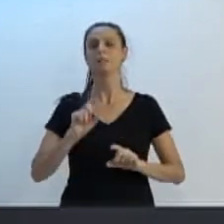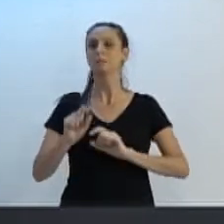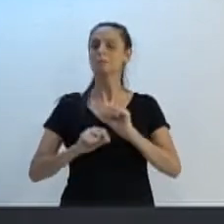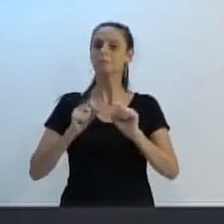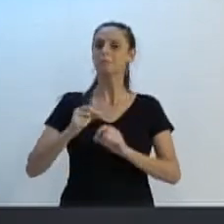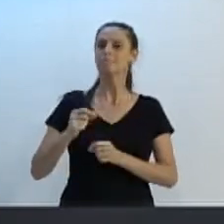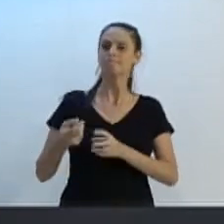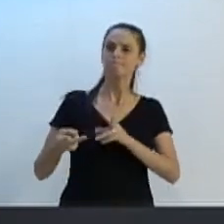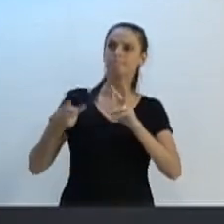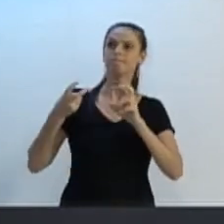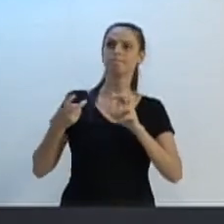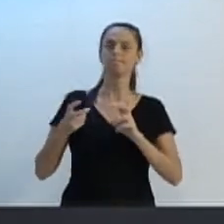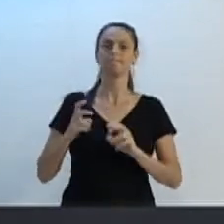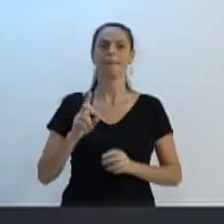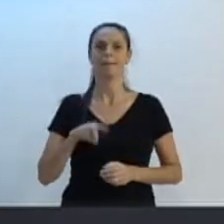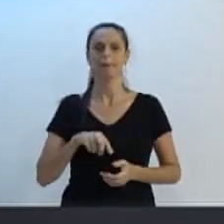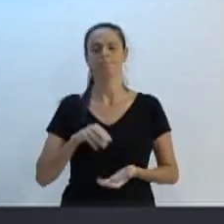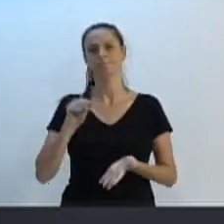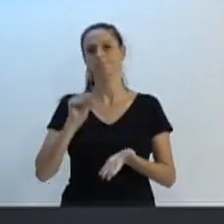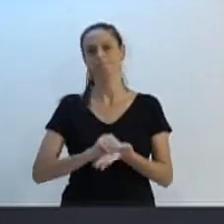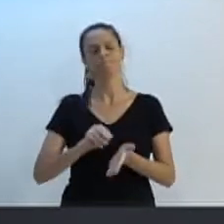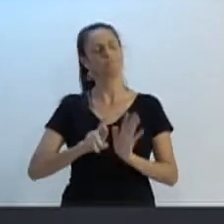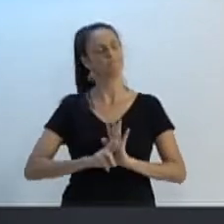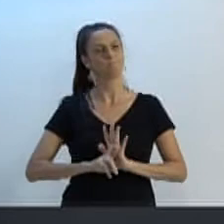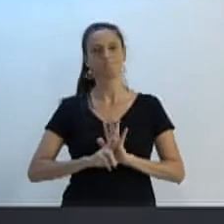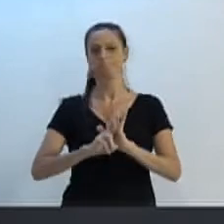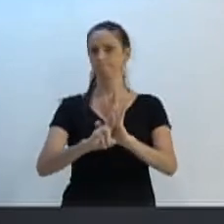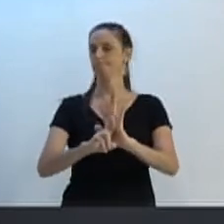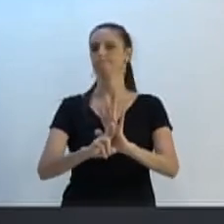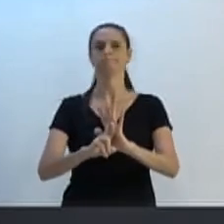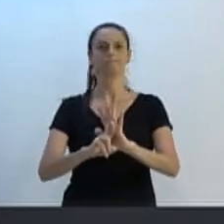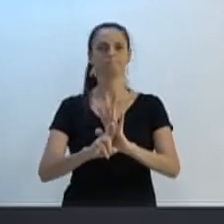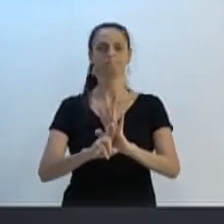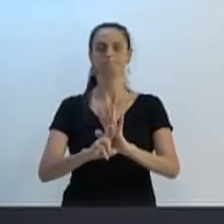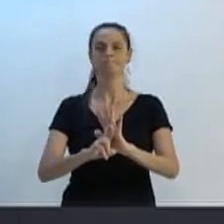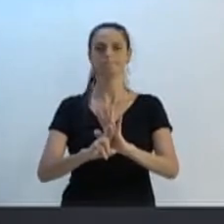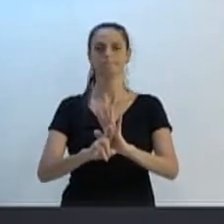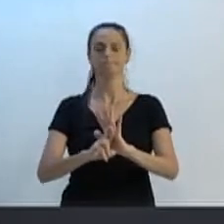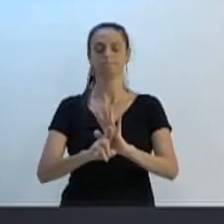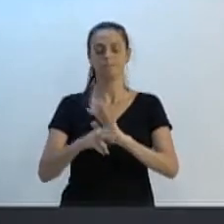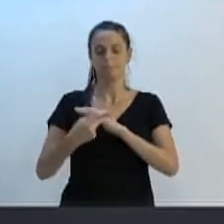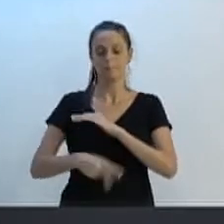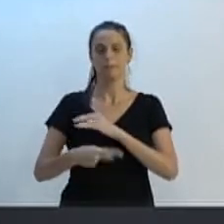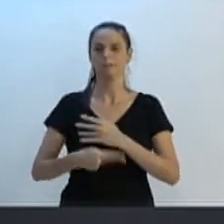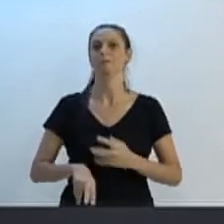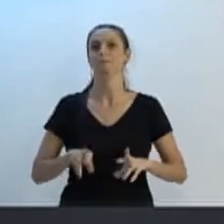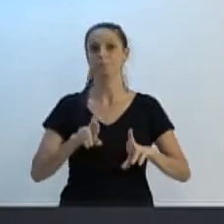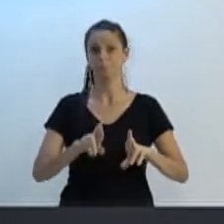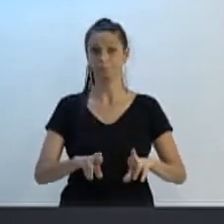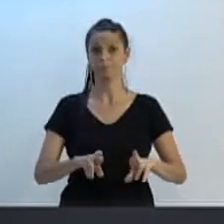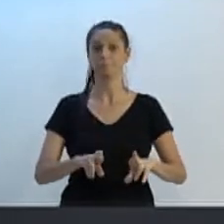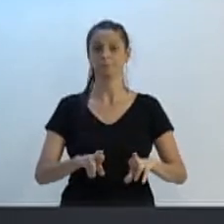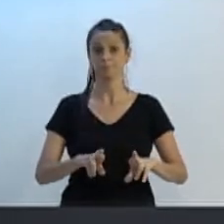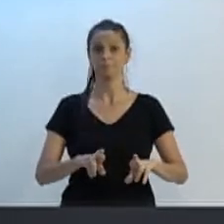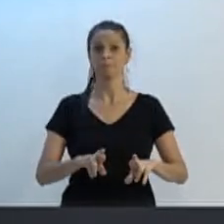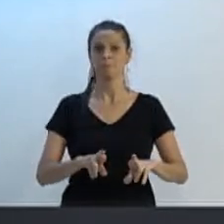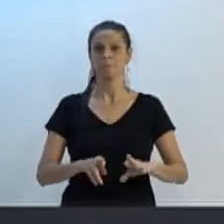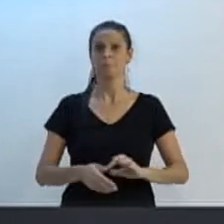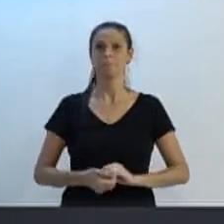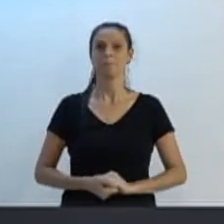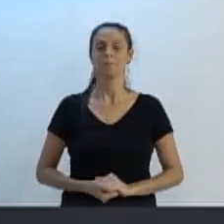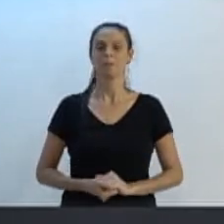prova a falta de representatividade na nossa região nós ainda lembramos